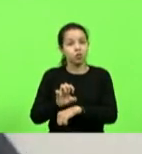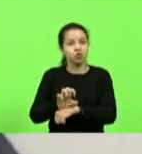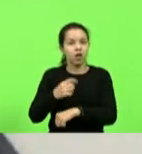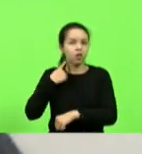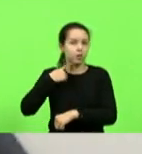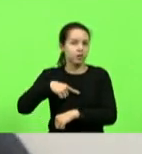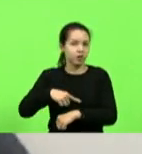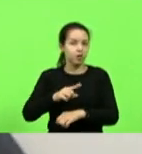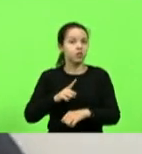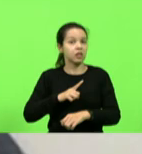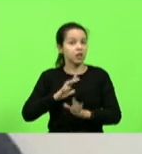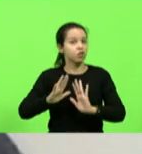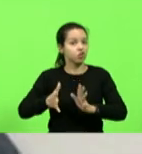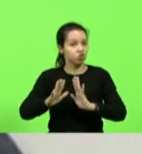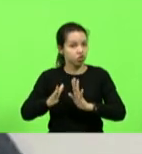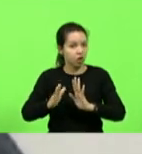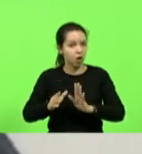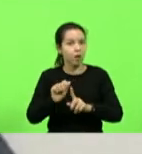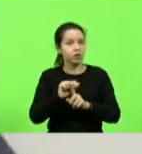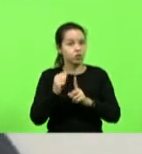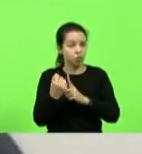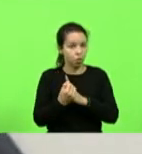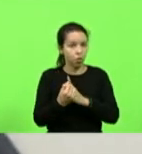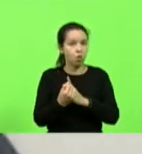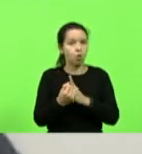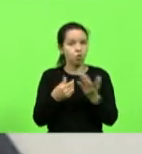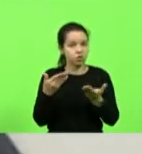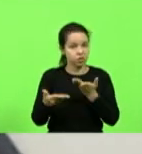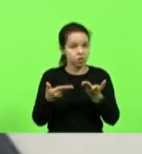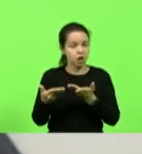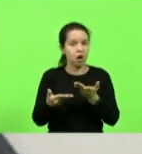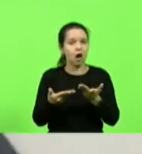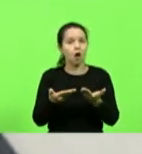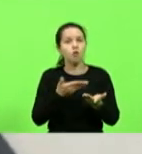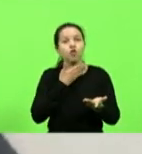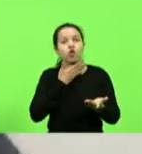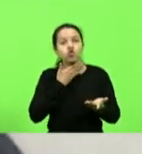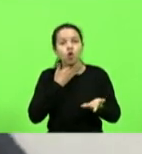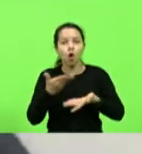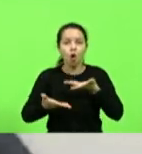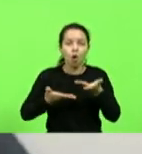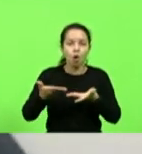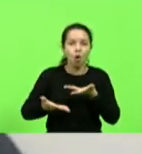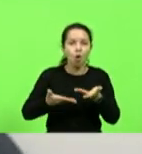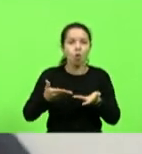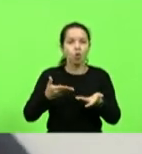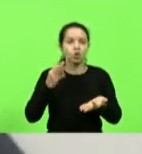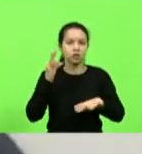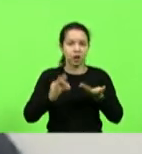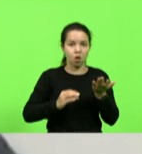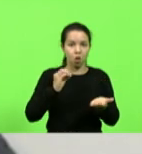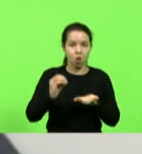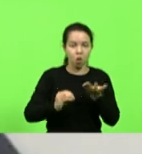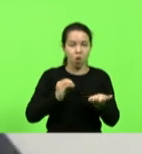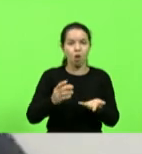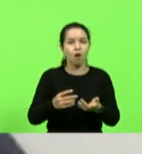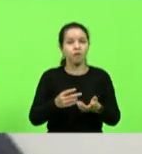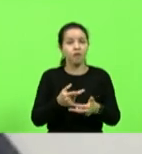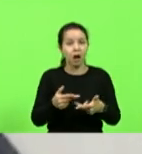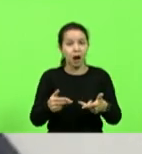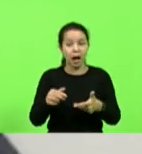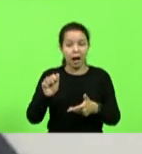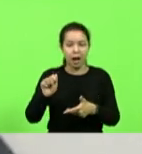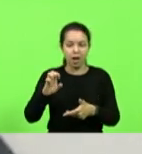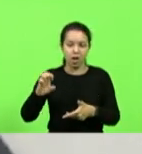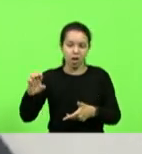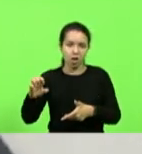já existe o assistente social e o psicólogo e fonoaudiólogo, terapeuta ocupacional, outras profissões, apenas para a AEE, apenas para atendimento